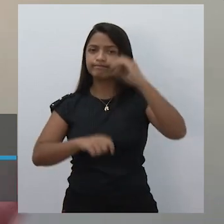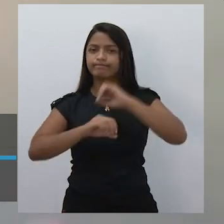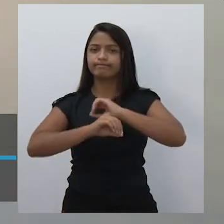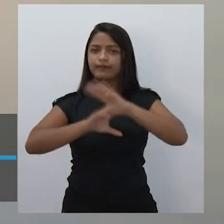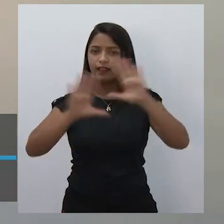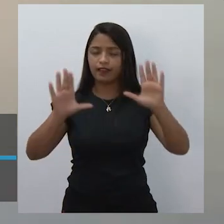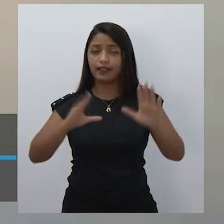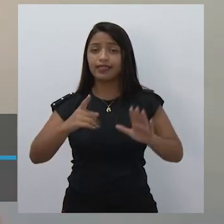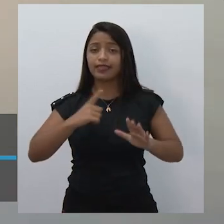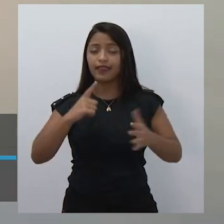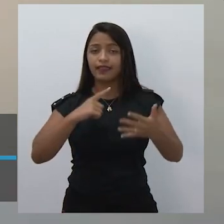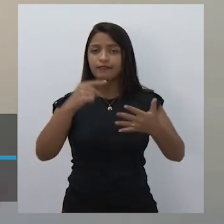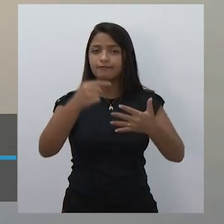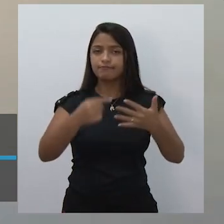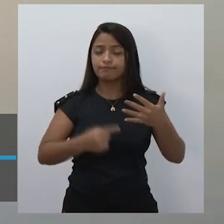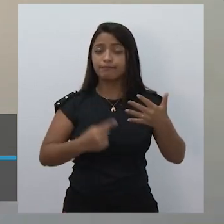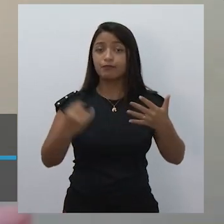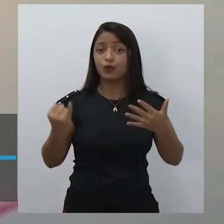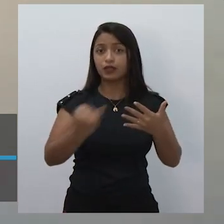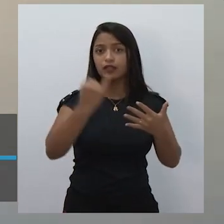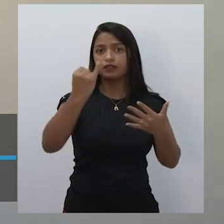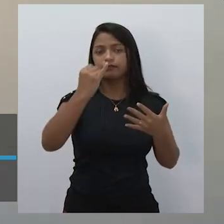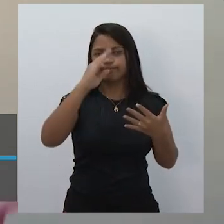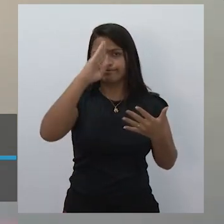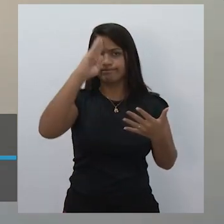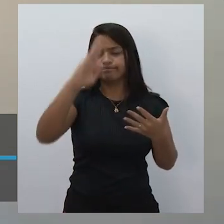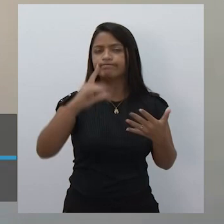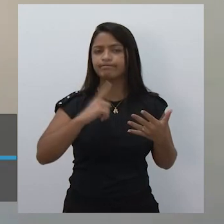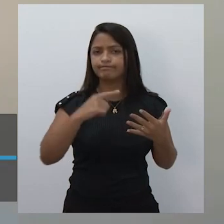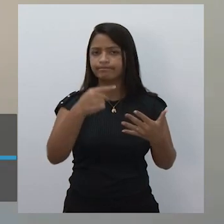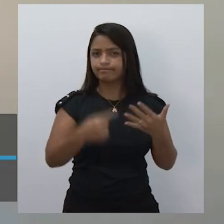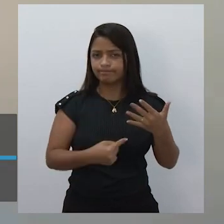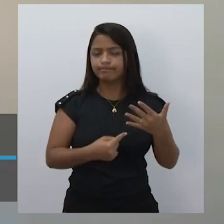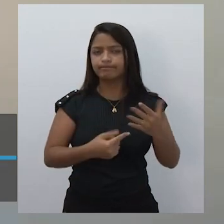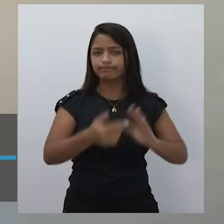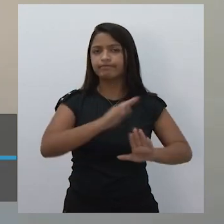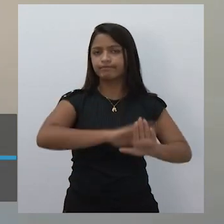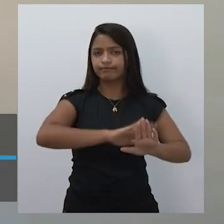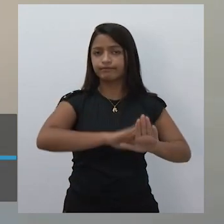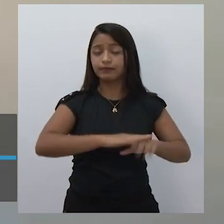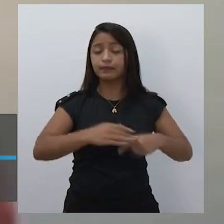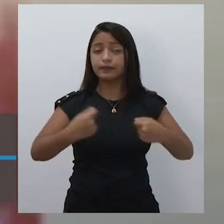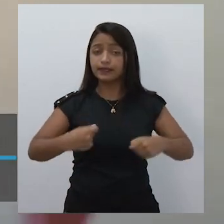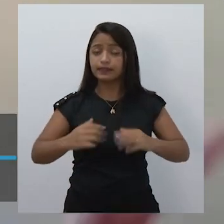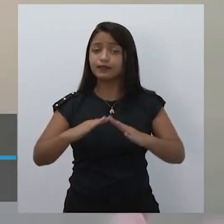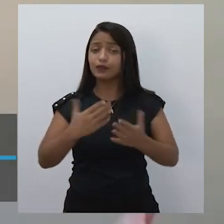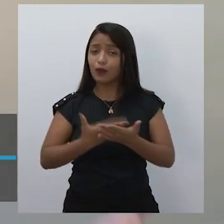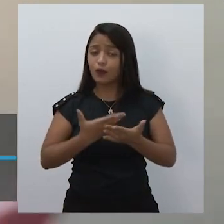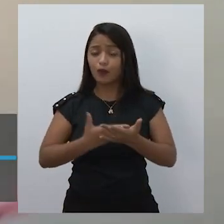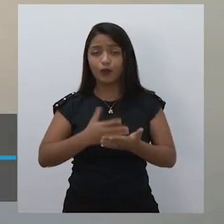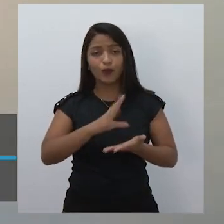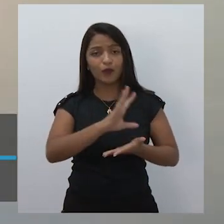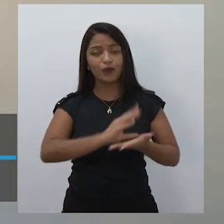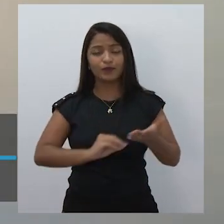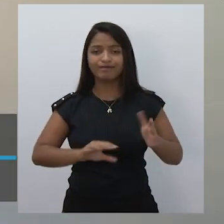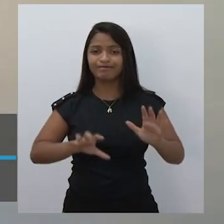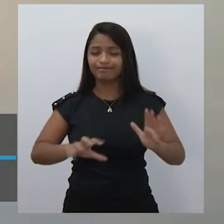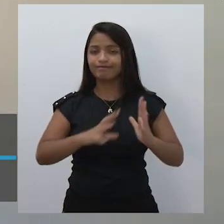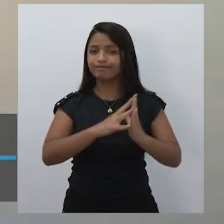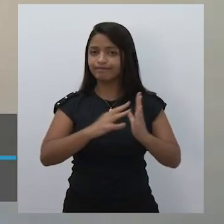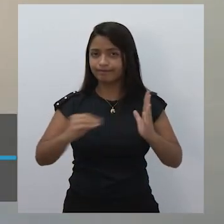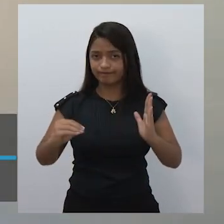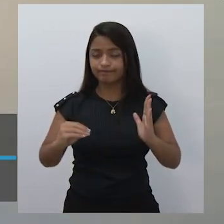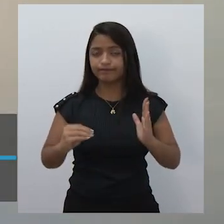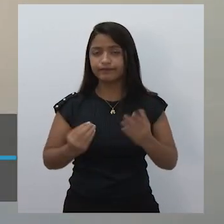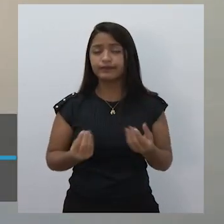alguns princípios, né, que precisam girar, que precisam acontecer ali no chão da escola, para que tudo que está posto lá,